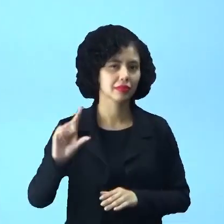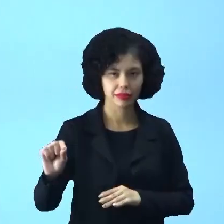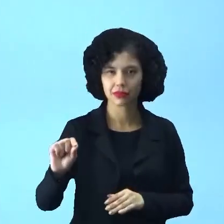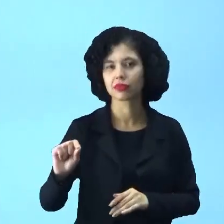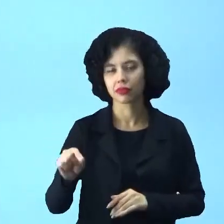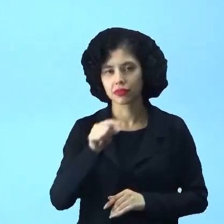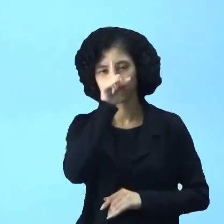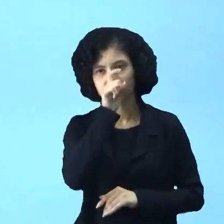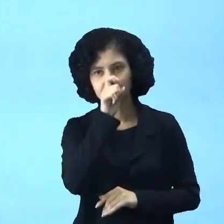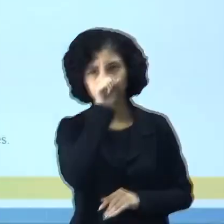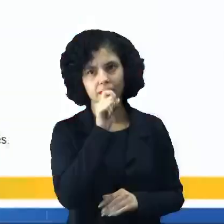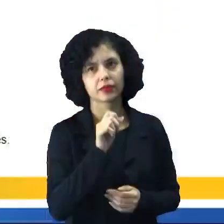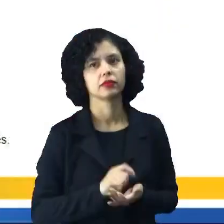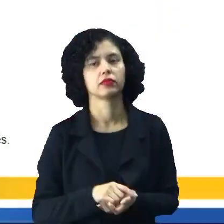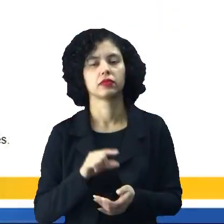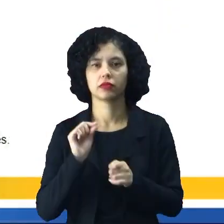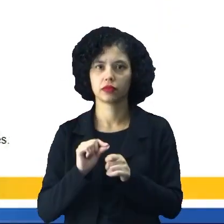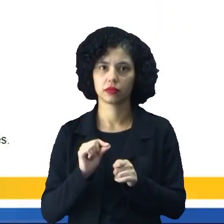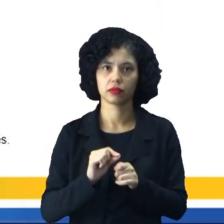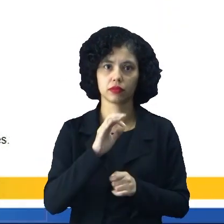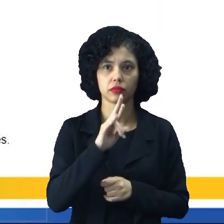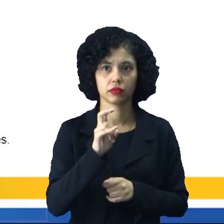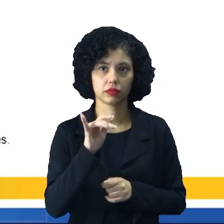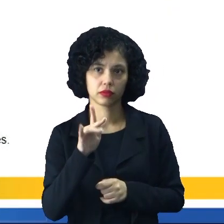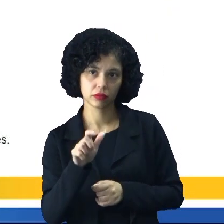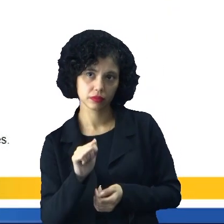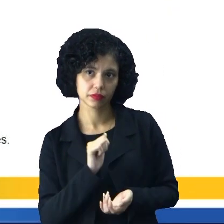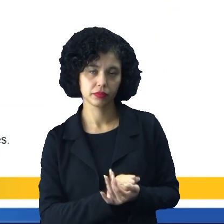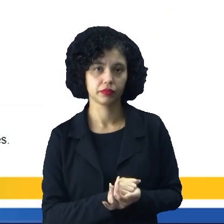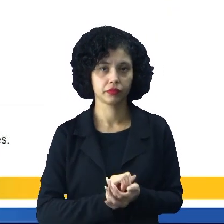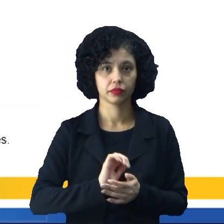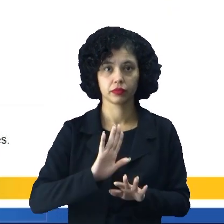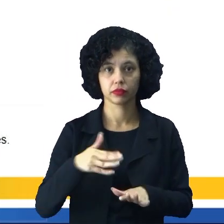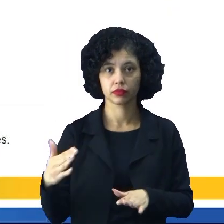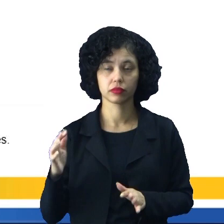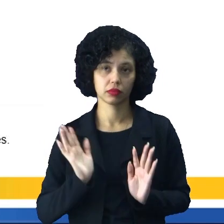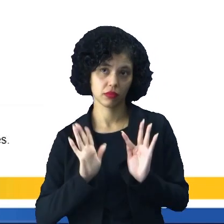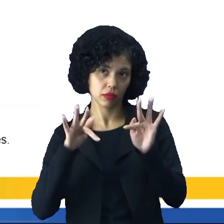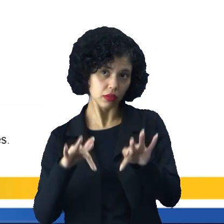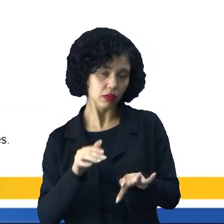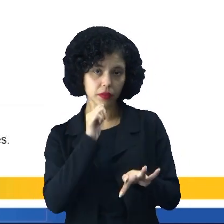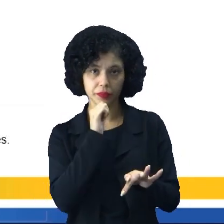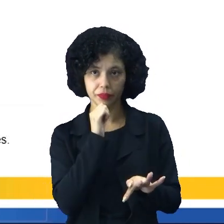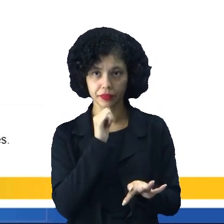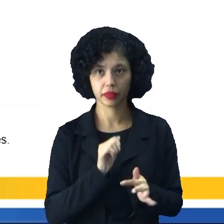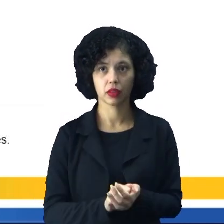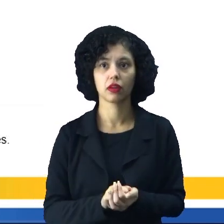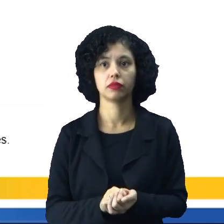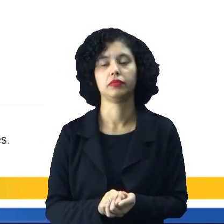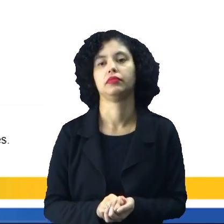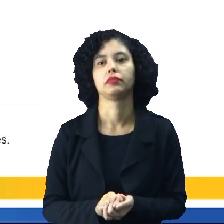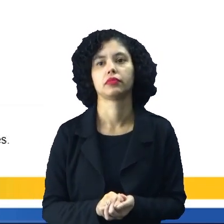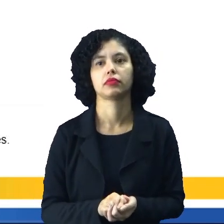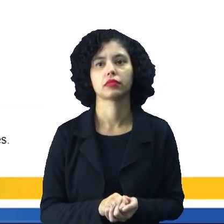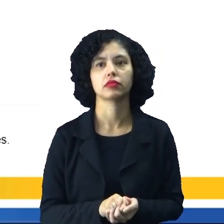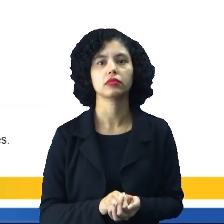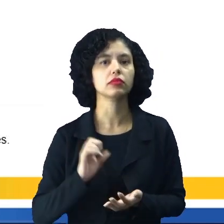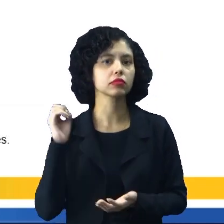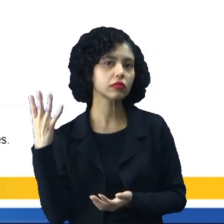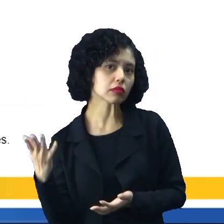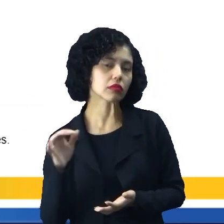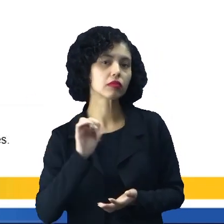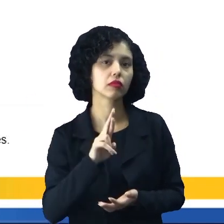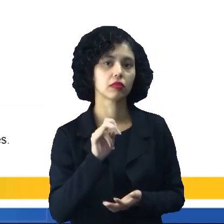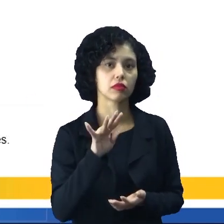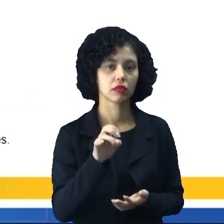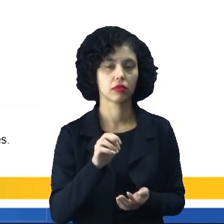ao hospital para poder fazer a cirurgia. E aí, quando tudo tem terminado, tudo é levado para, no caso, o